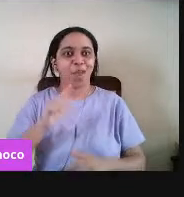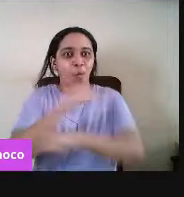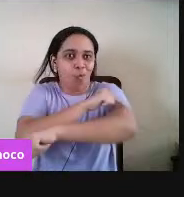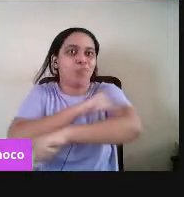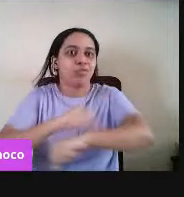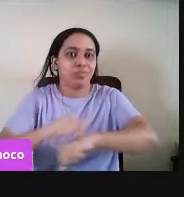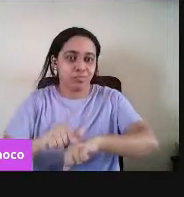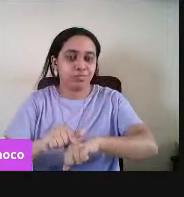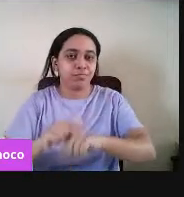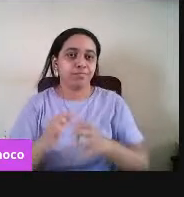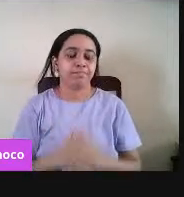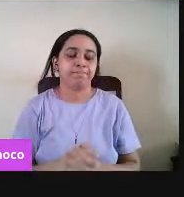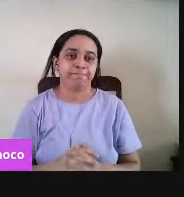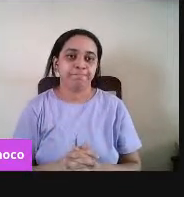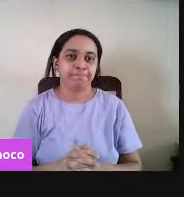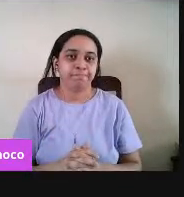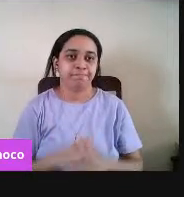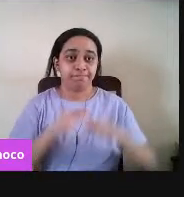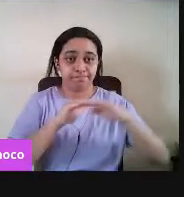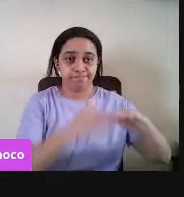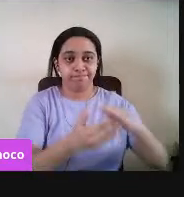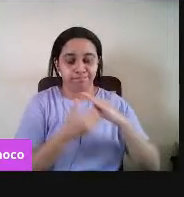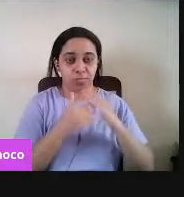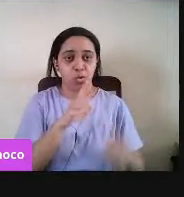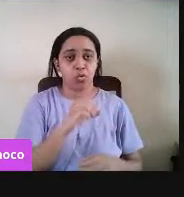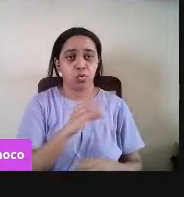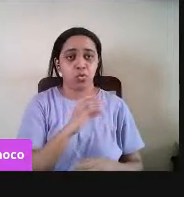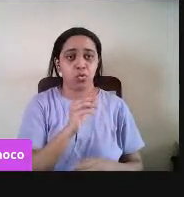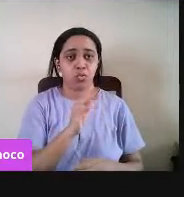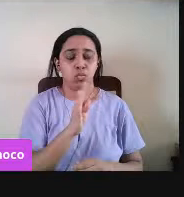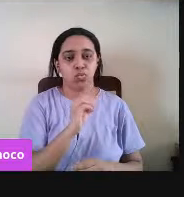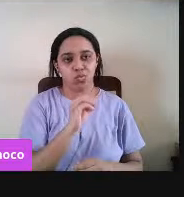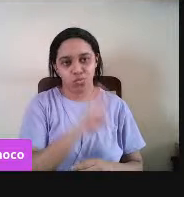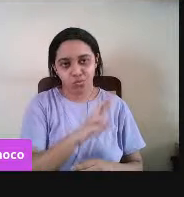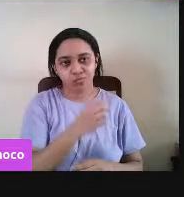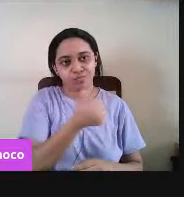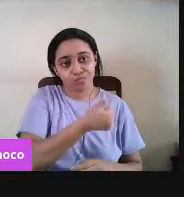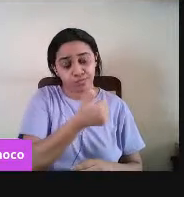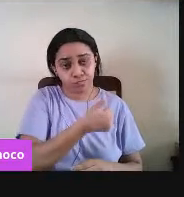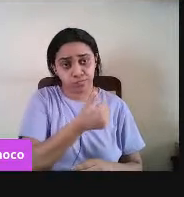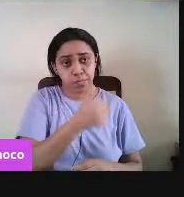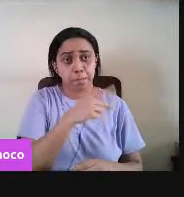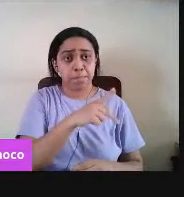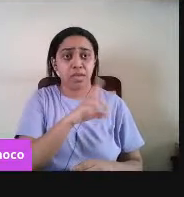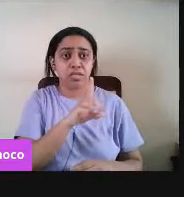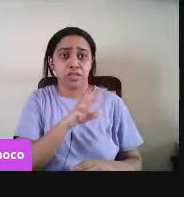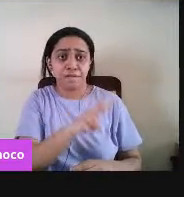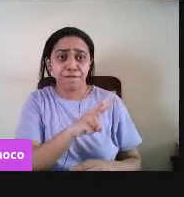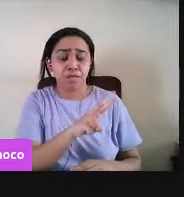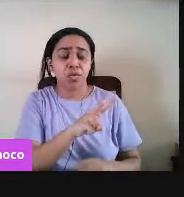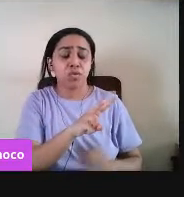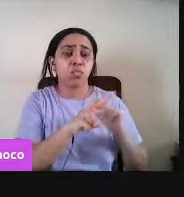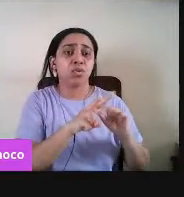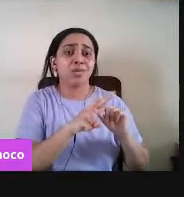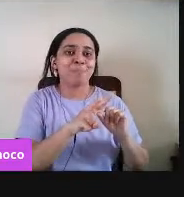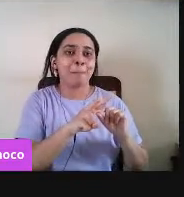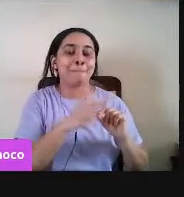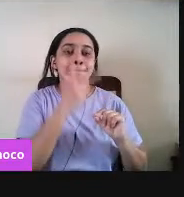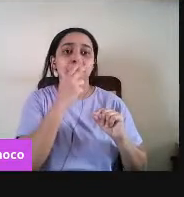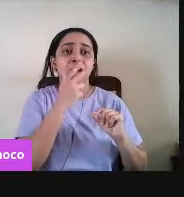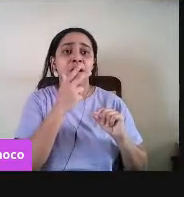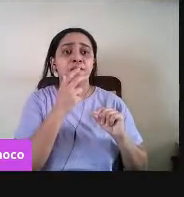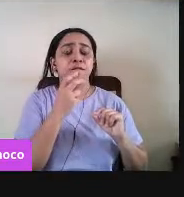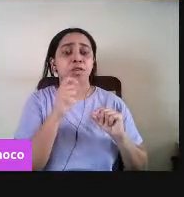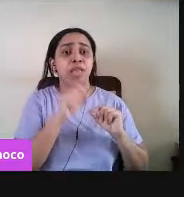enunciador primeiro do comentário em análise, por meio de um PDV emocionado, preconiza violência física. O ódio